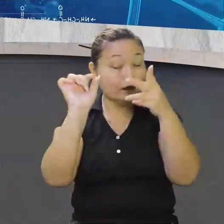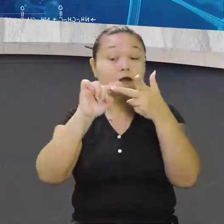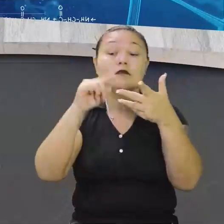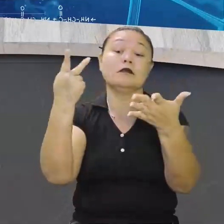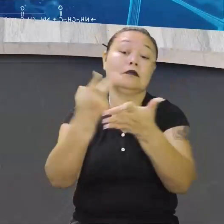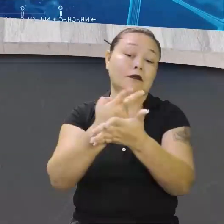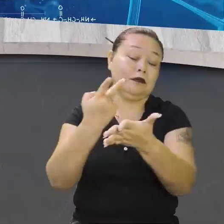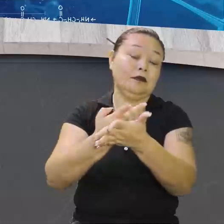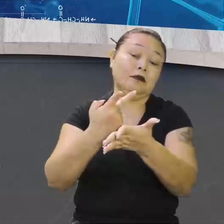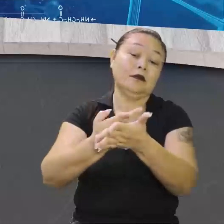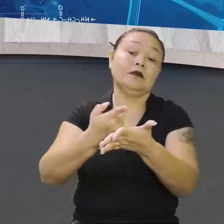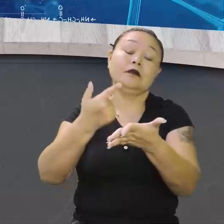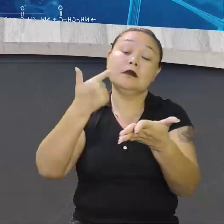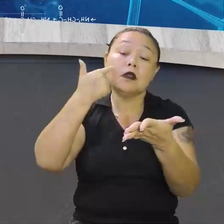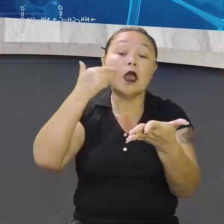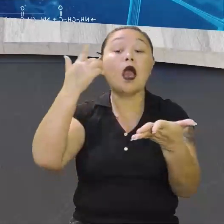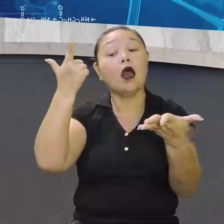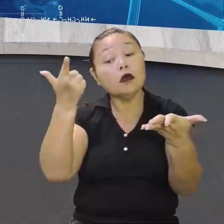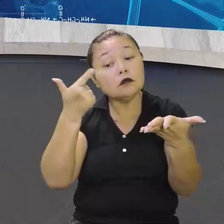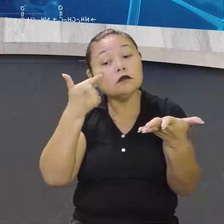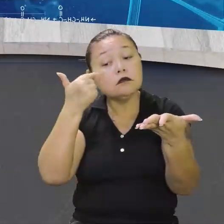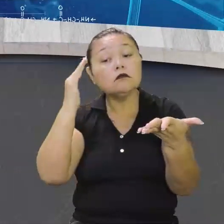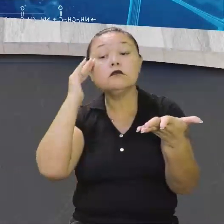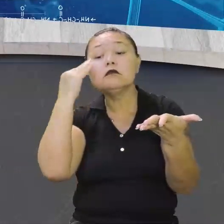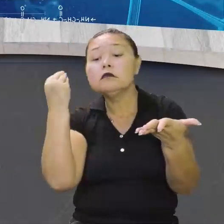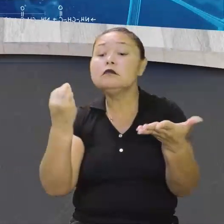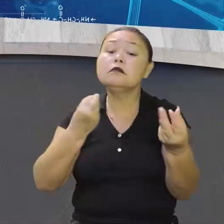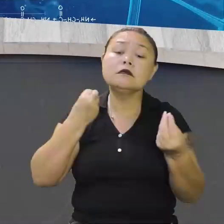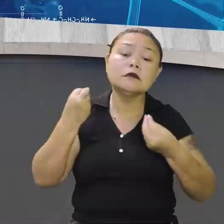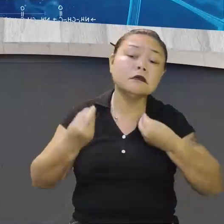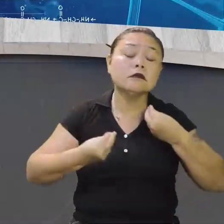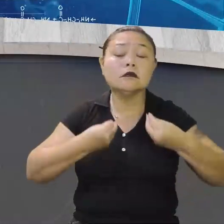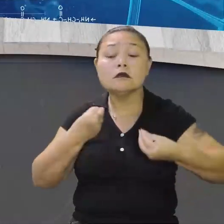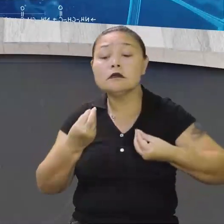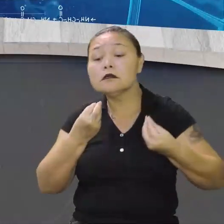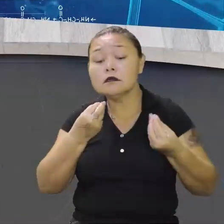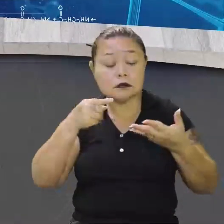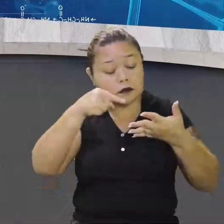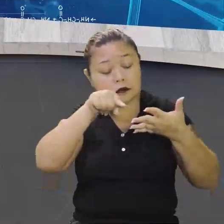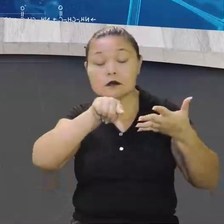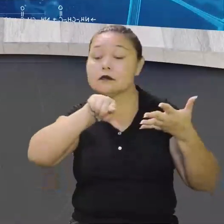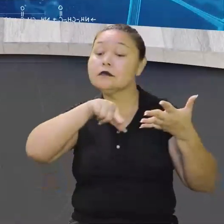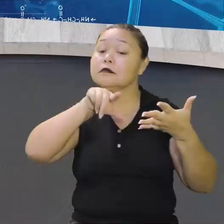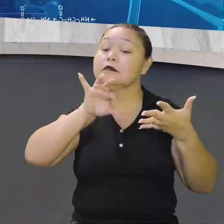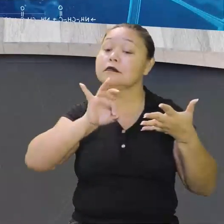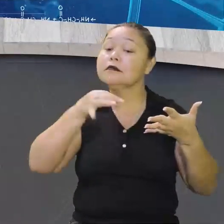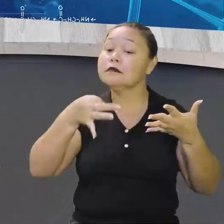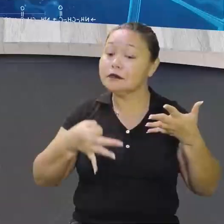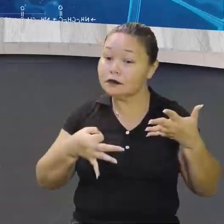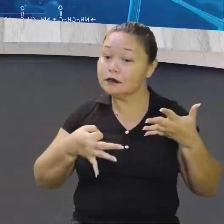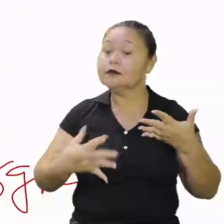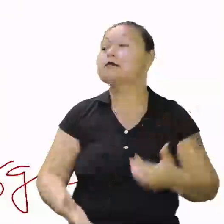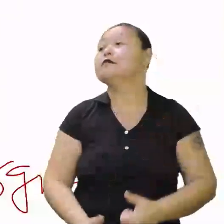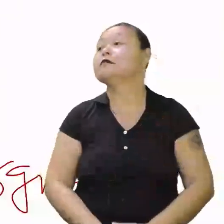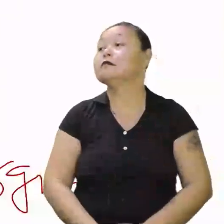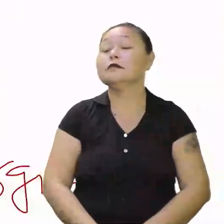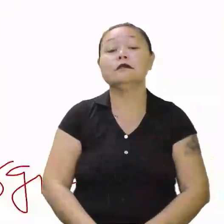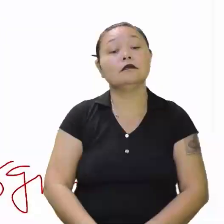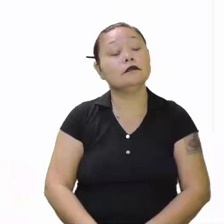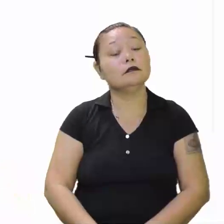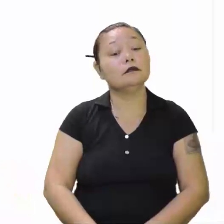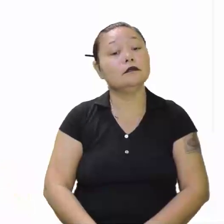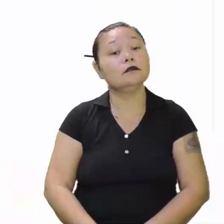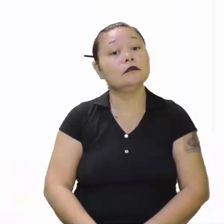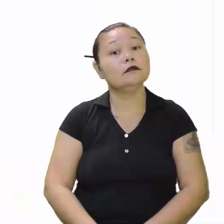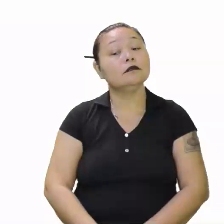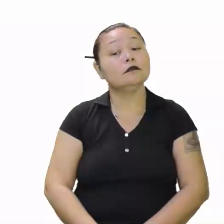errou, vale a pena entender qual seria a alternativa correta. Vamos nessa?